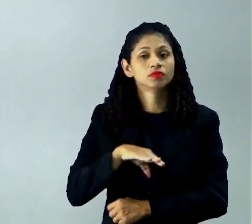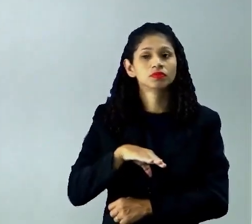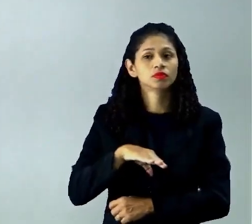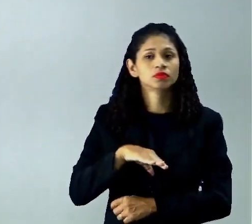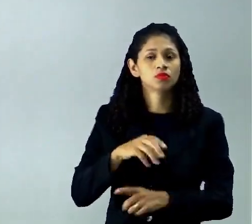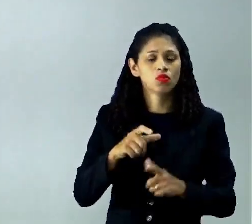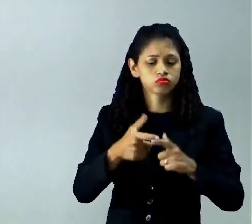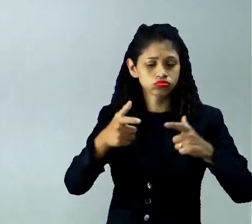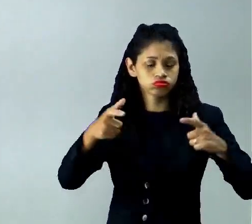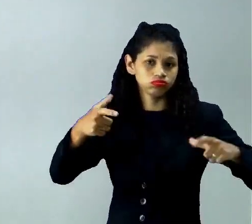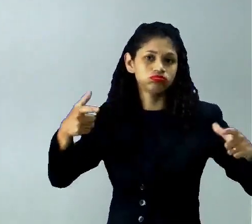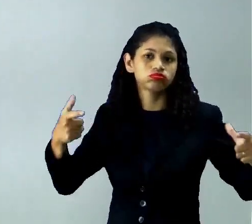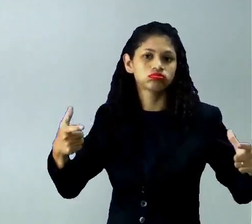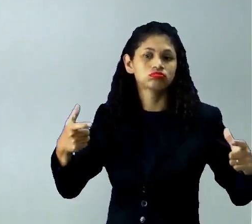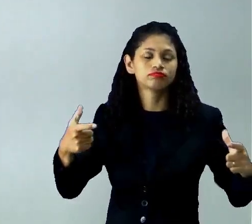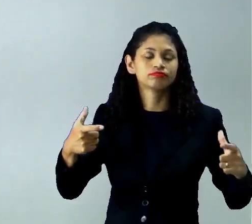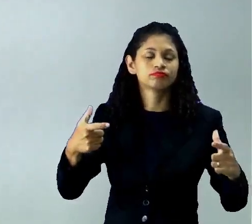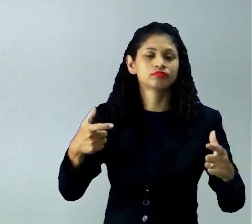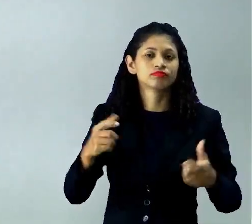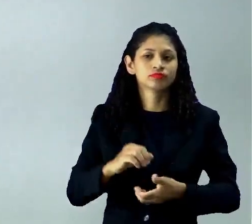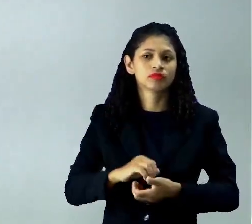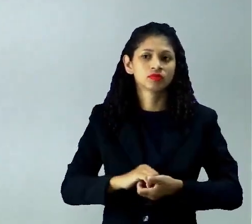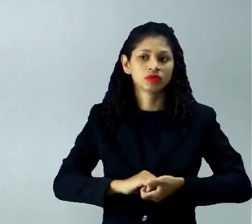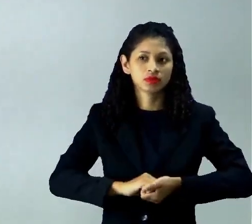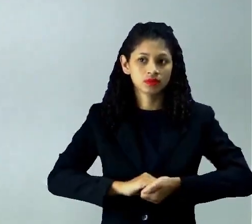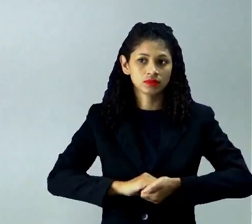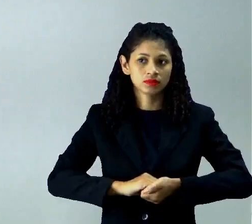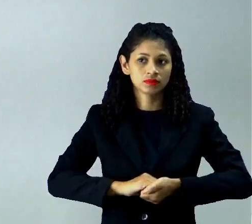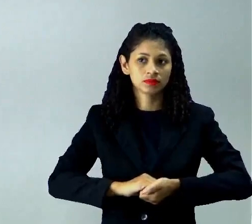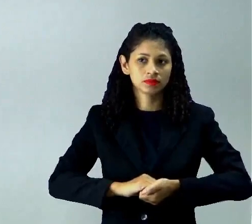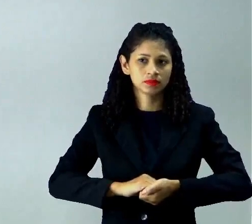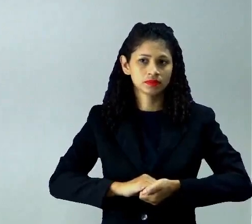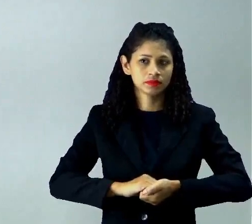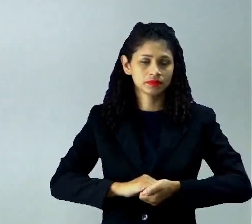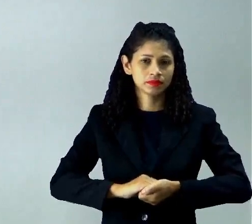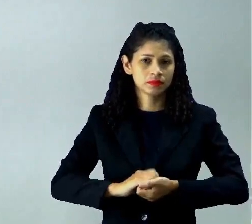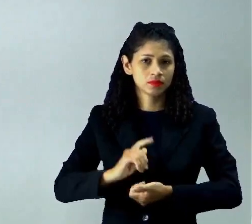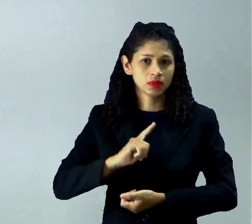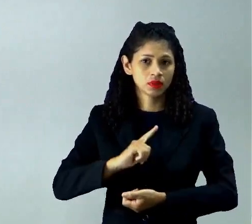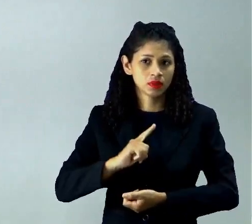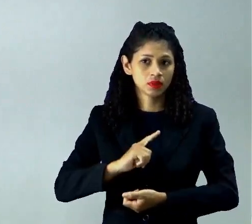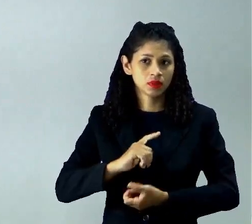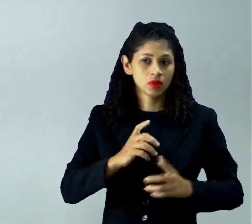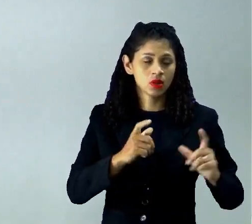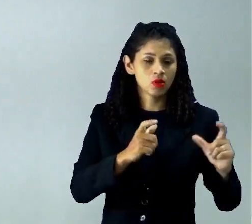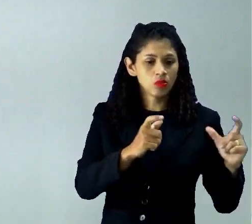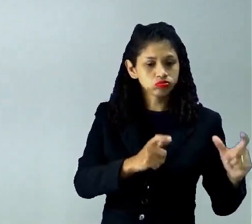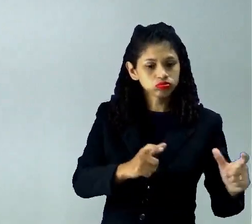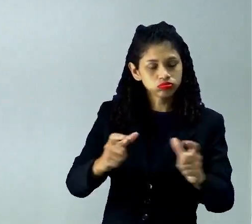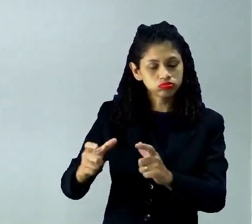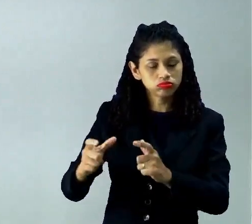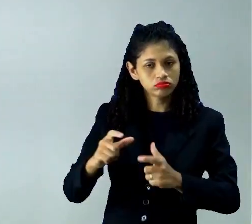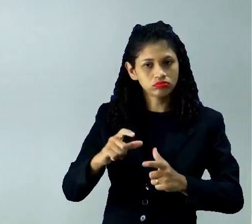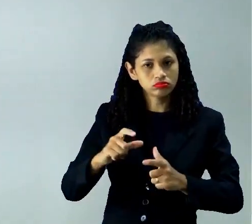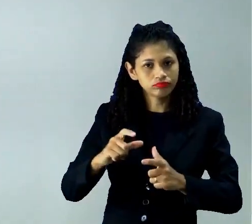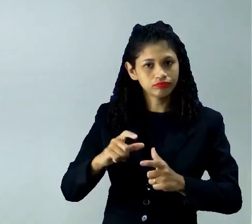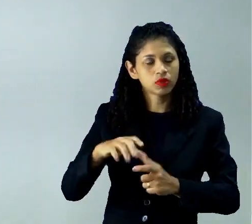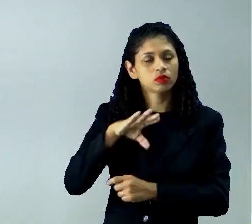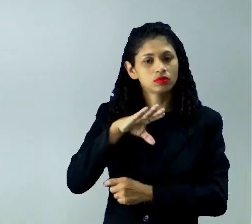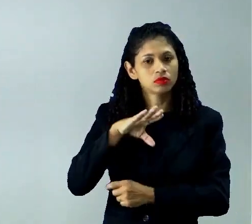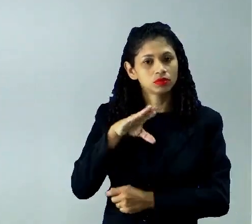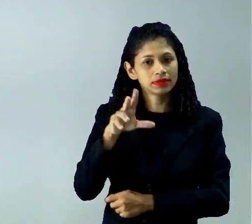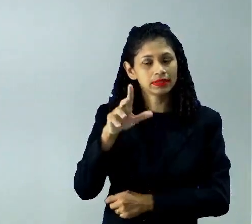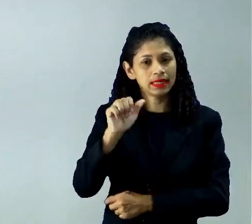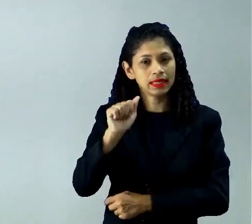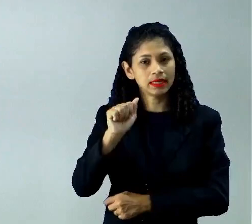Sul, e da América Latina, ali do México até lá a pontinha da América do Sul, a gente tem a colonização espanhola. É importante perceber